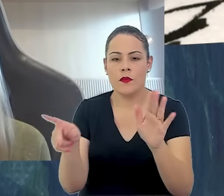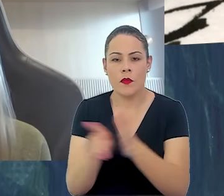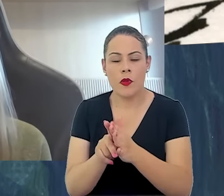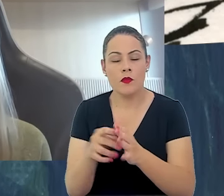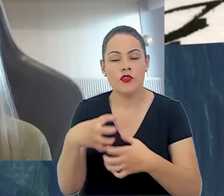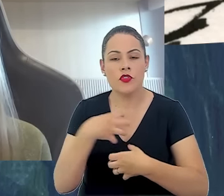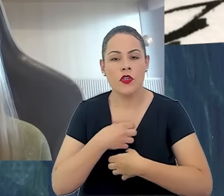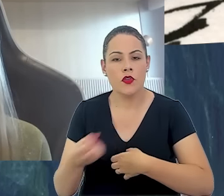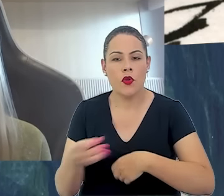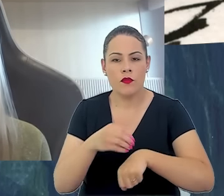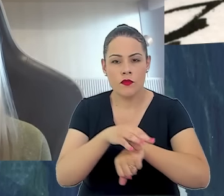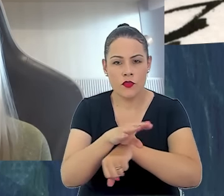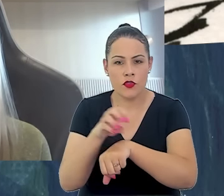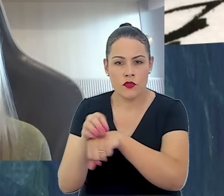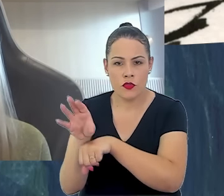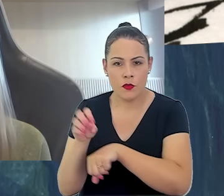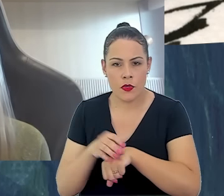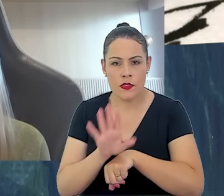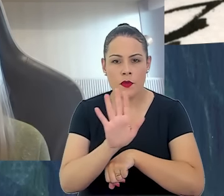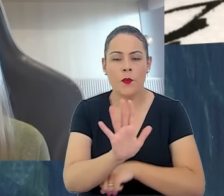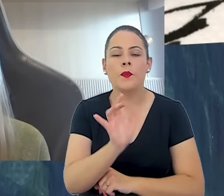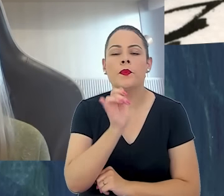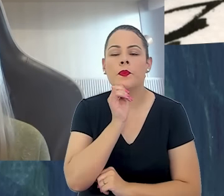efeito redistributivo. Por exemplo,